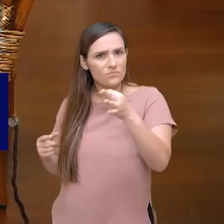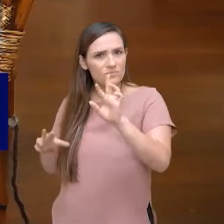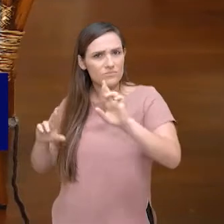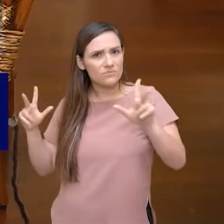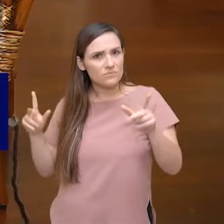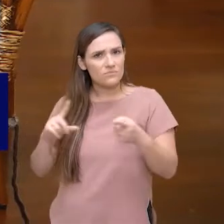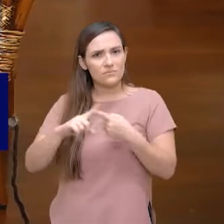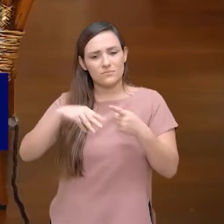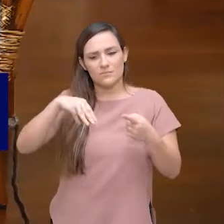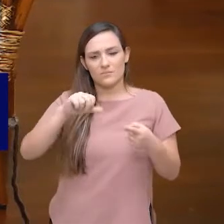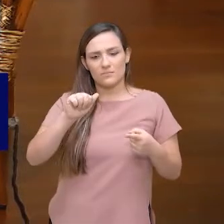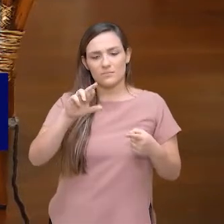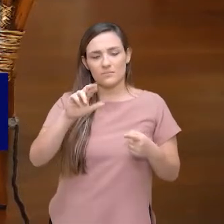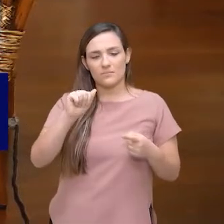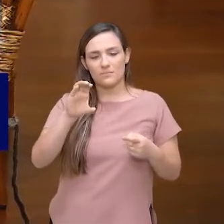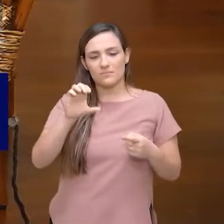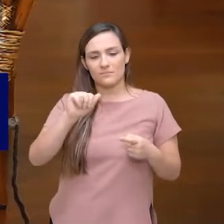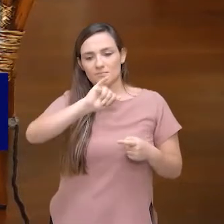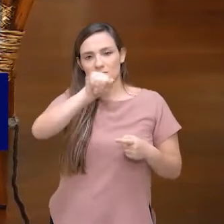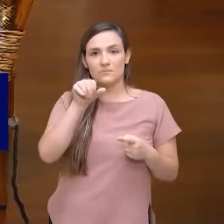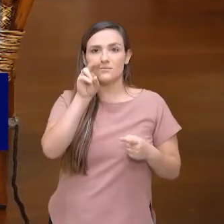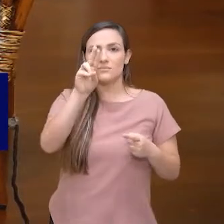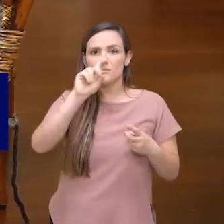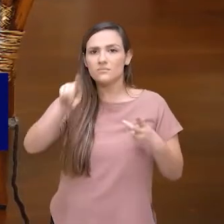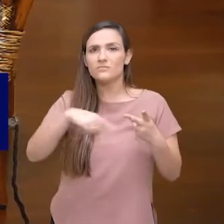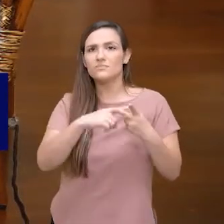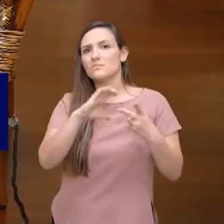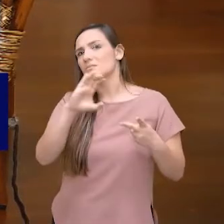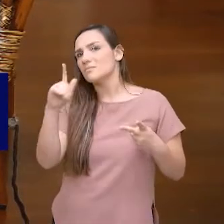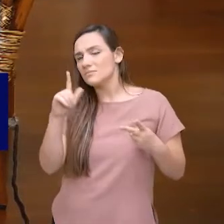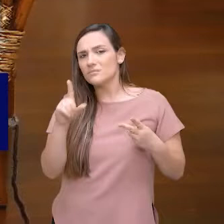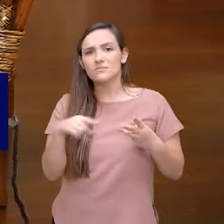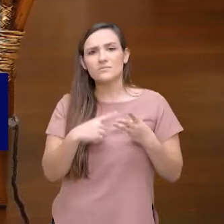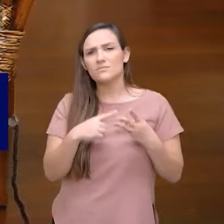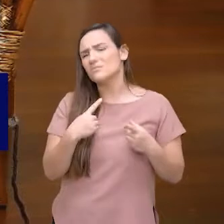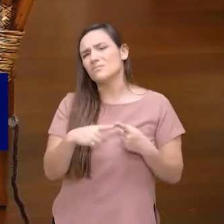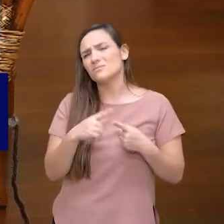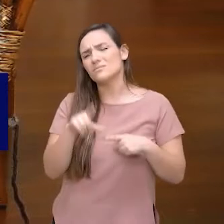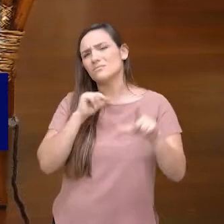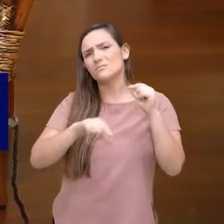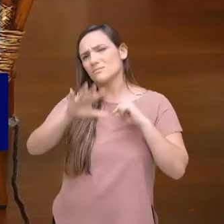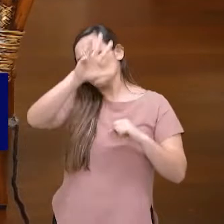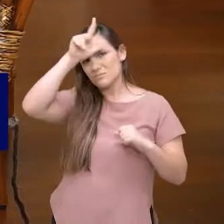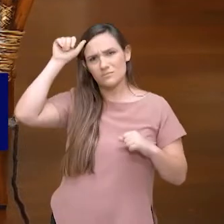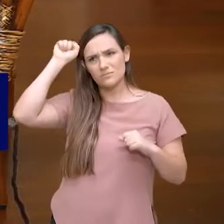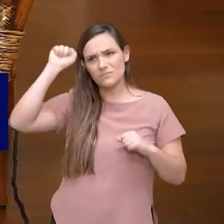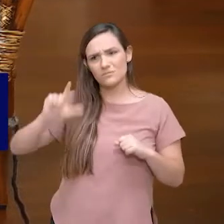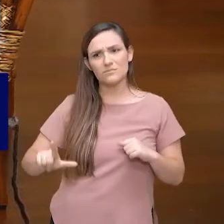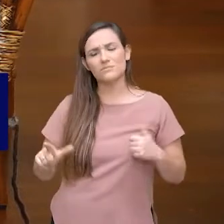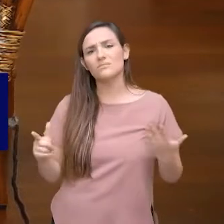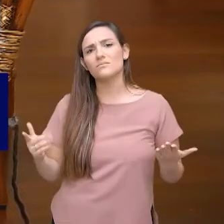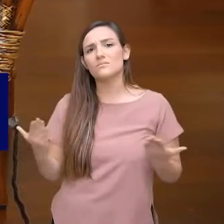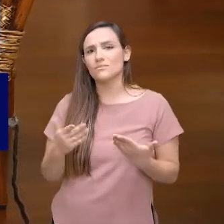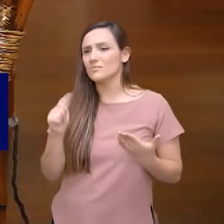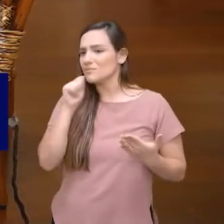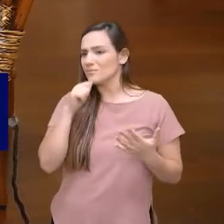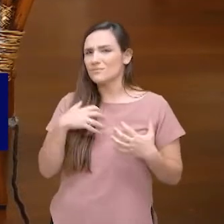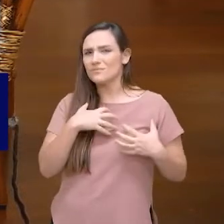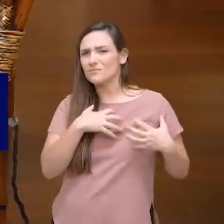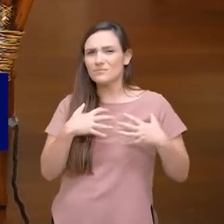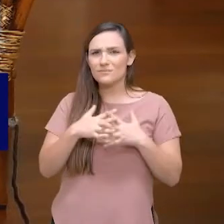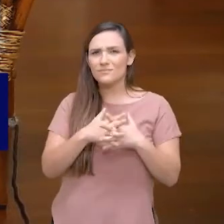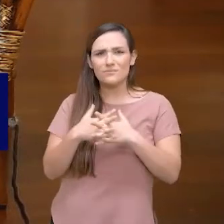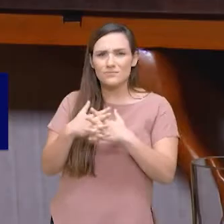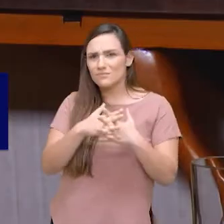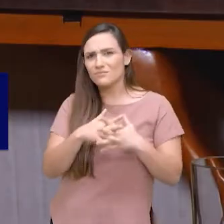cogitar ser Estado de Maracaju, Estado de Campo Grande. Por que o senhor lembra, por Mato Grosso do Sul, que ao longo do tempo causa ainda uma